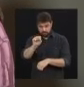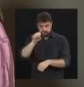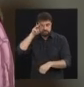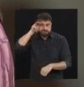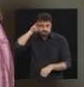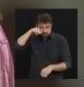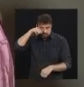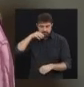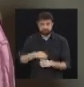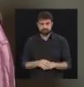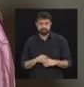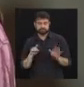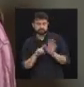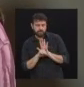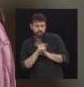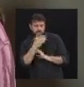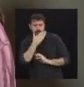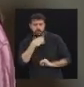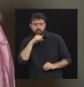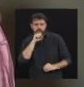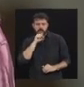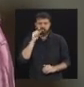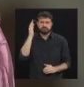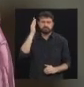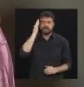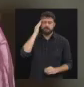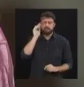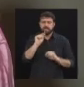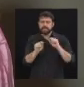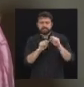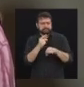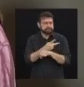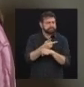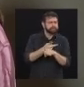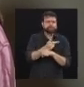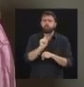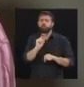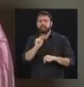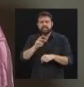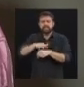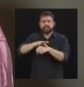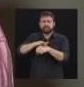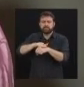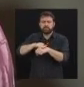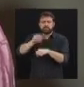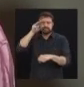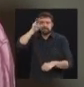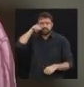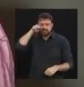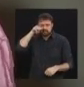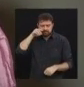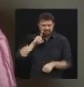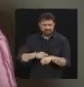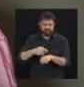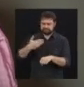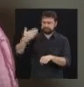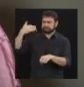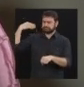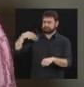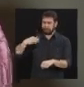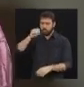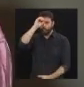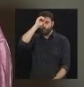aí Paulo, aí você foi atrás de saber, quem foi atrás de saber o que era a tal da síndrome? Uhum. Na época não se